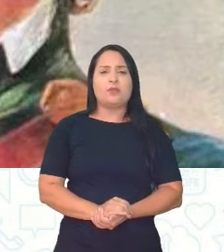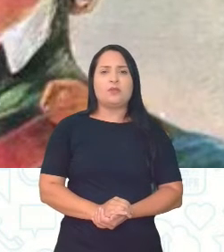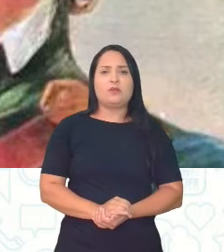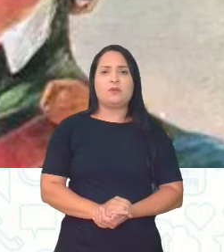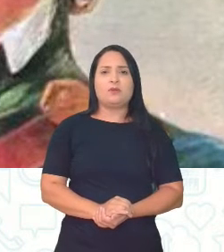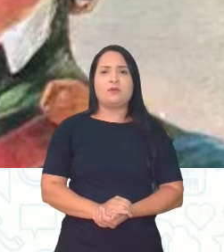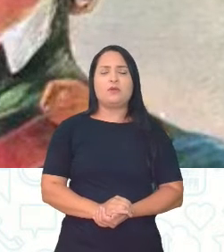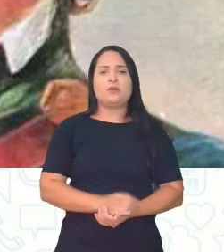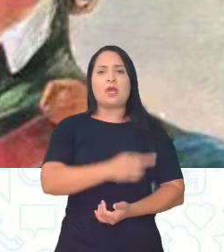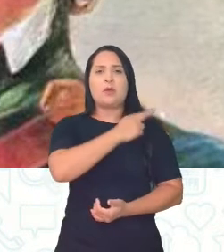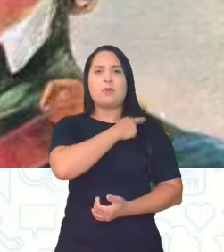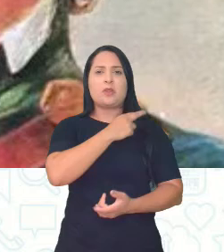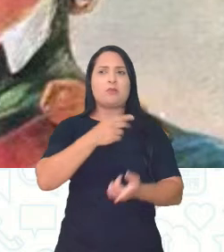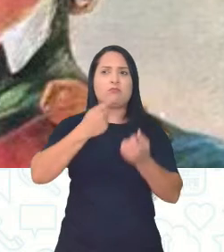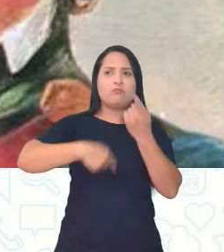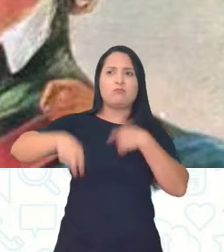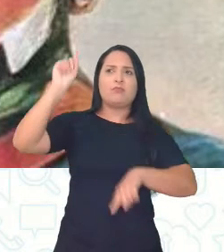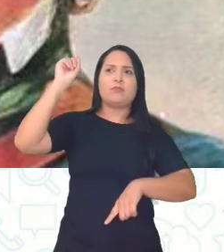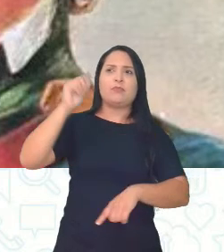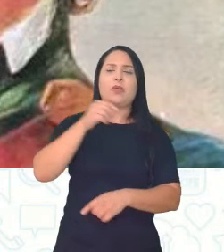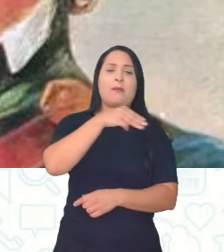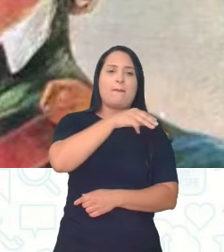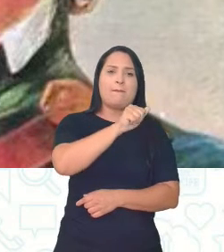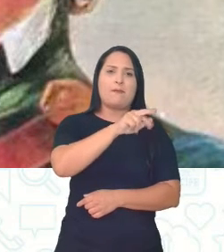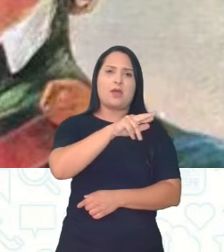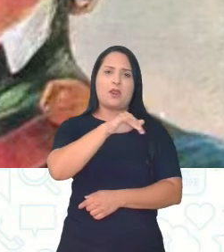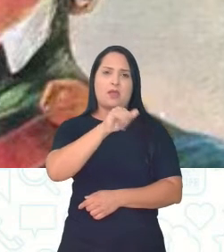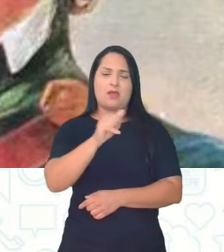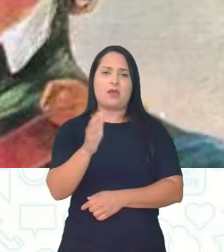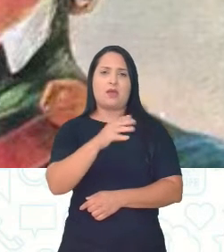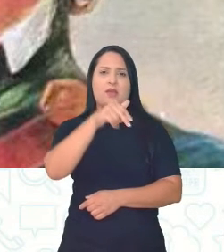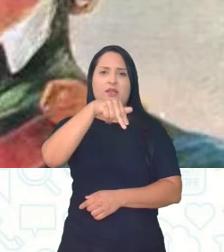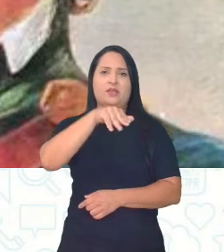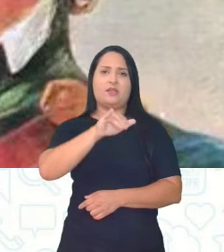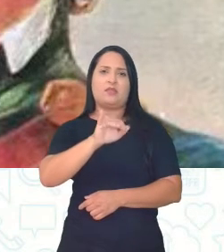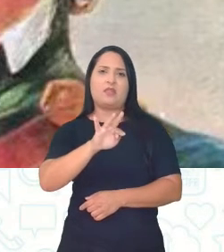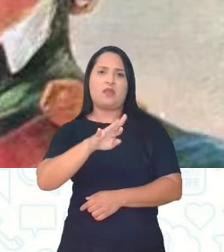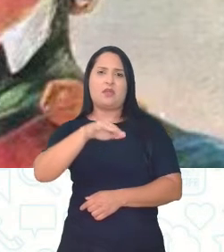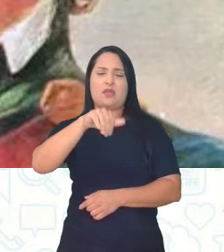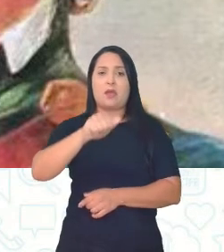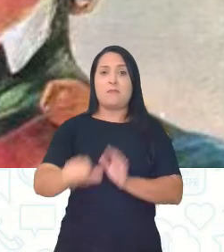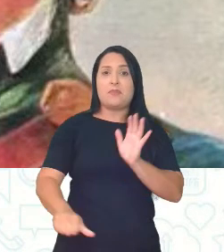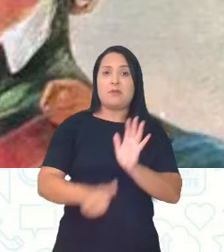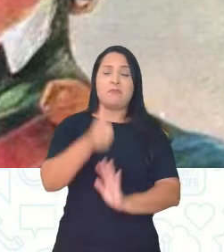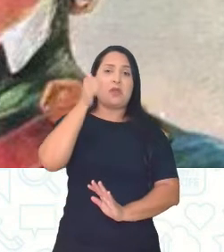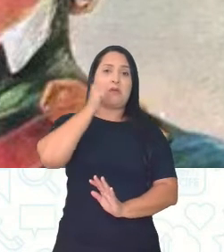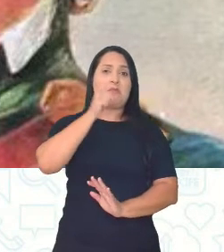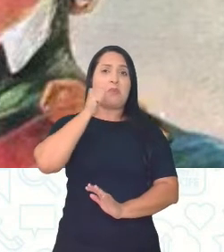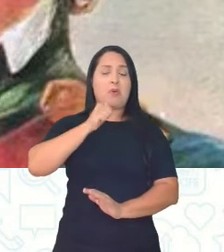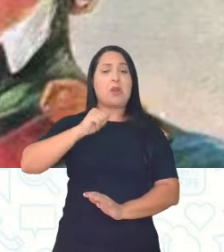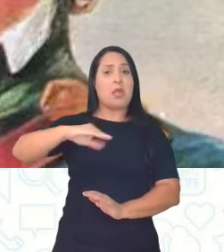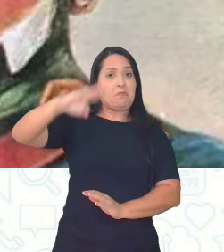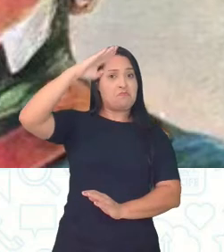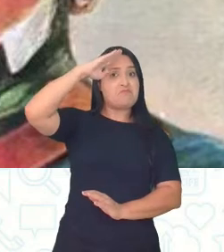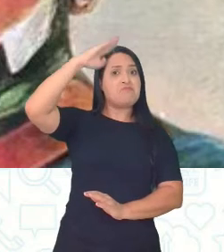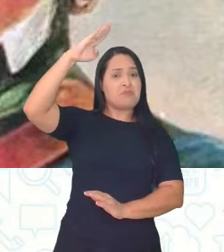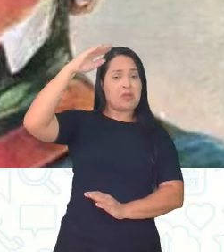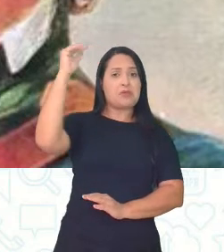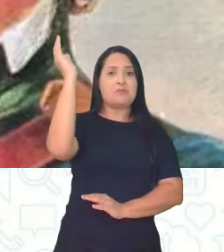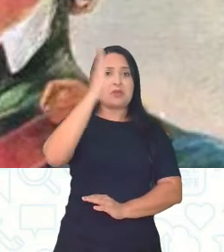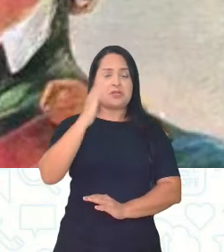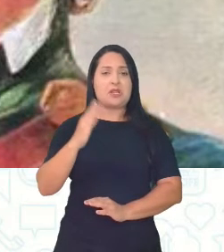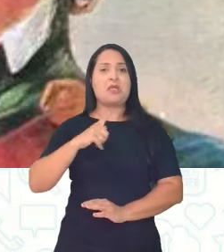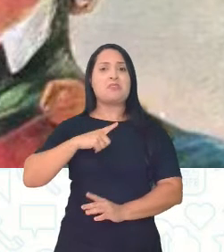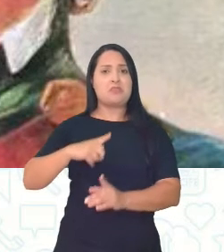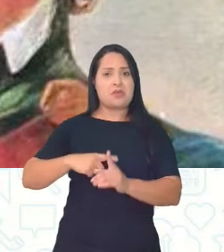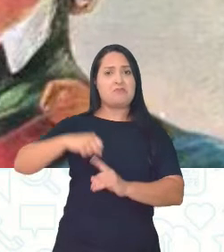revoltas, né? E a Maria Quitéria foi uma mulher, né, aí que foi a primeira mulher no Exército Brasileiro e se tornou a heroína